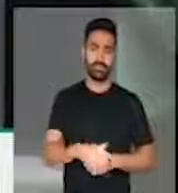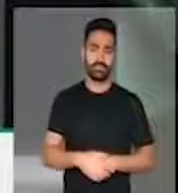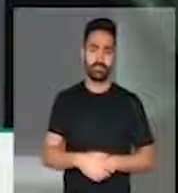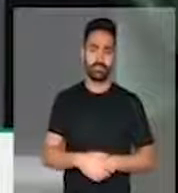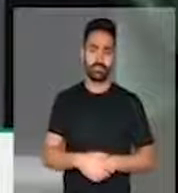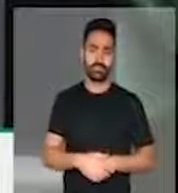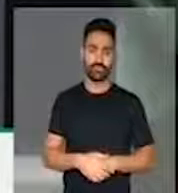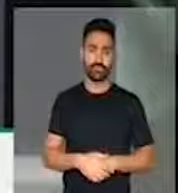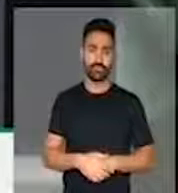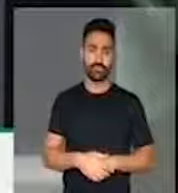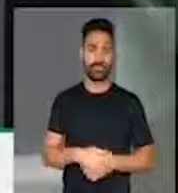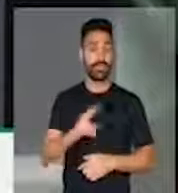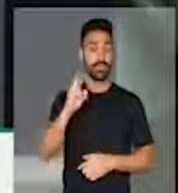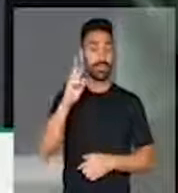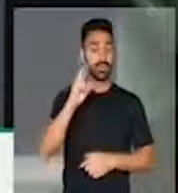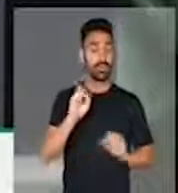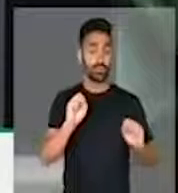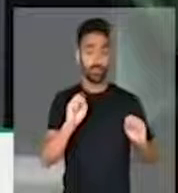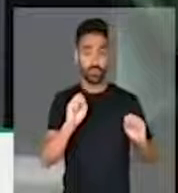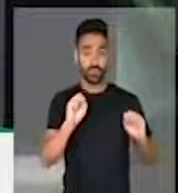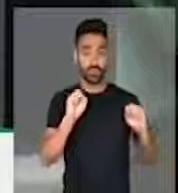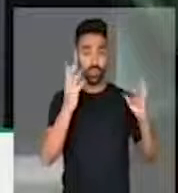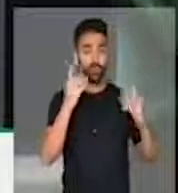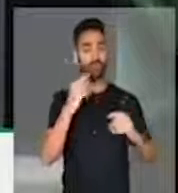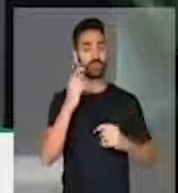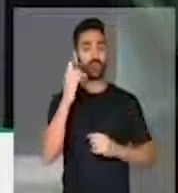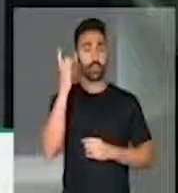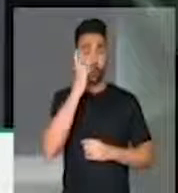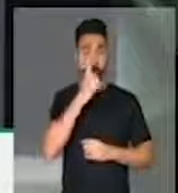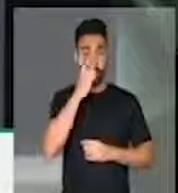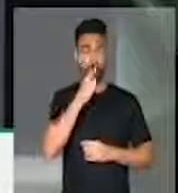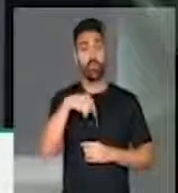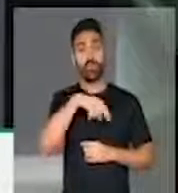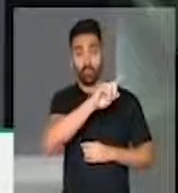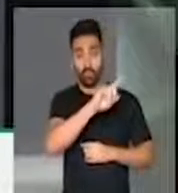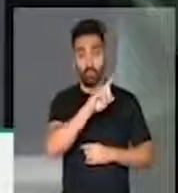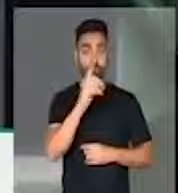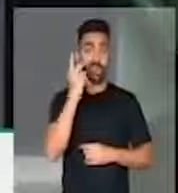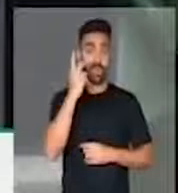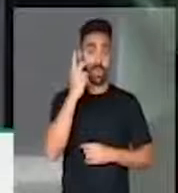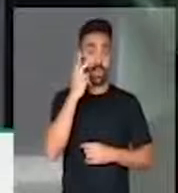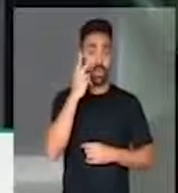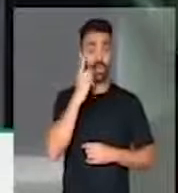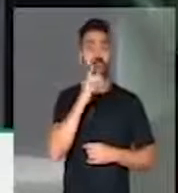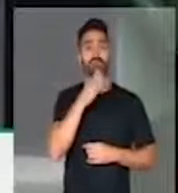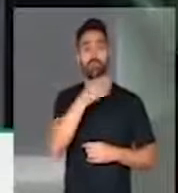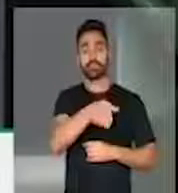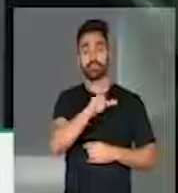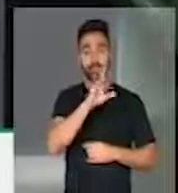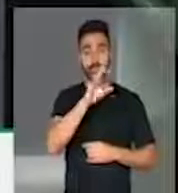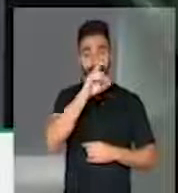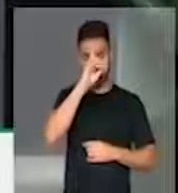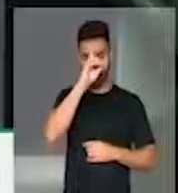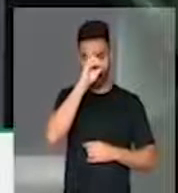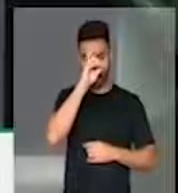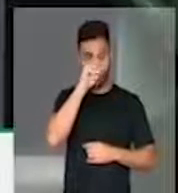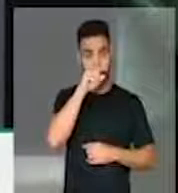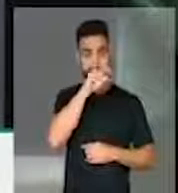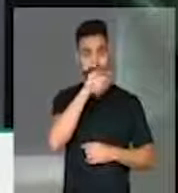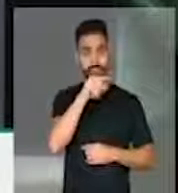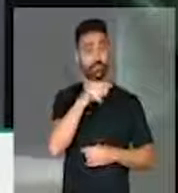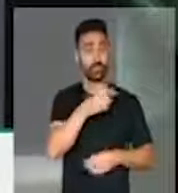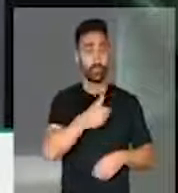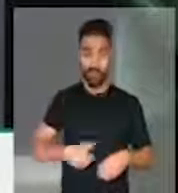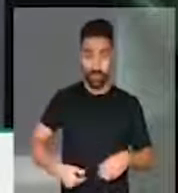Segunda-feira eu saí às pressas do show, domingo fui para o Ceará, tive que internar ela, está no hospital público.